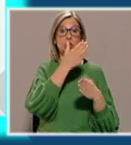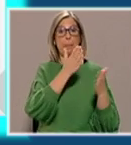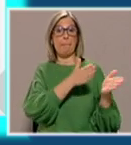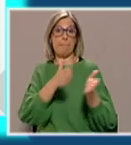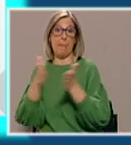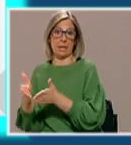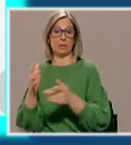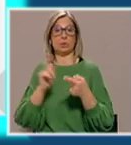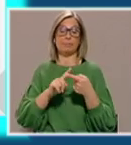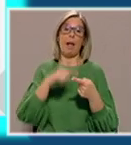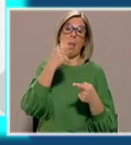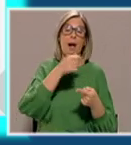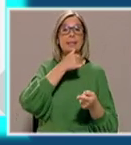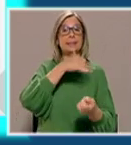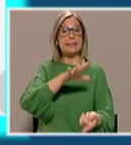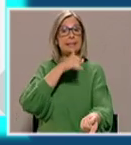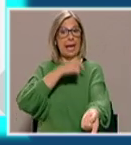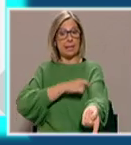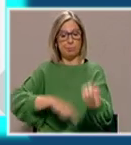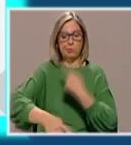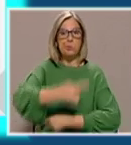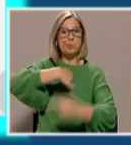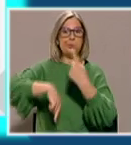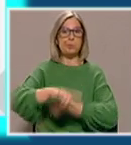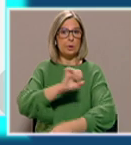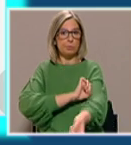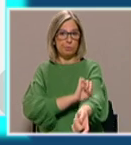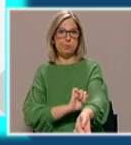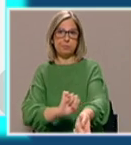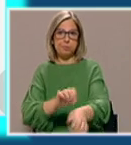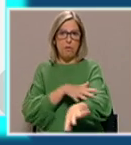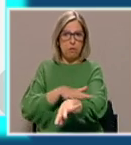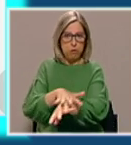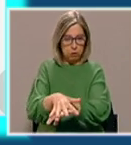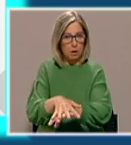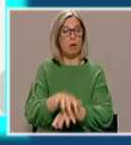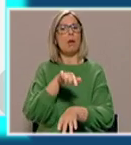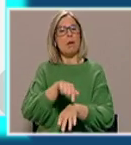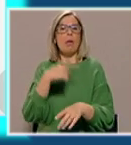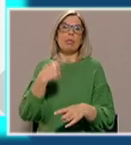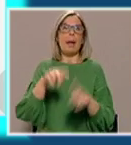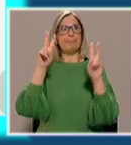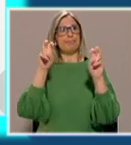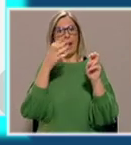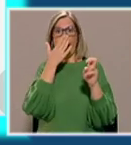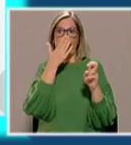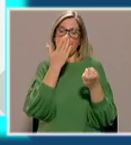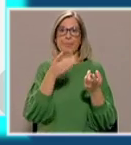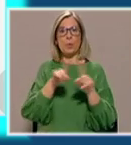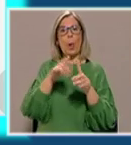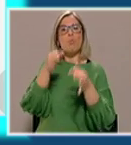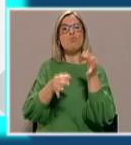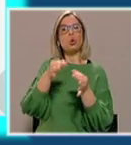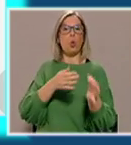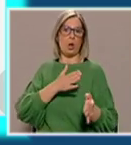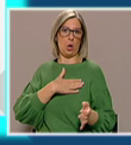sangue, sangue esse que circula dentro de vasos sanguíneos e que é bombeado por uma bomba, um motor, entre aspas, digamos assim, que é